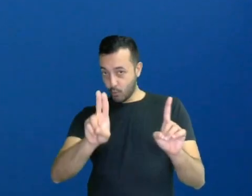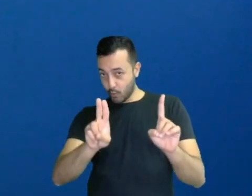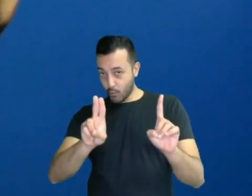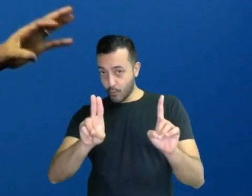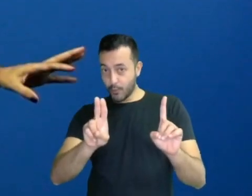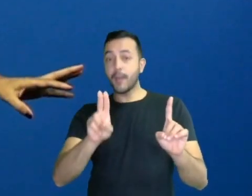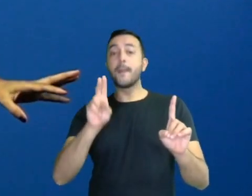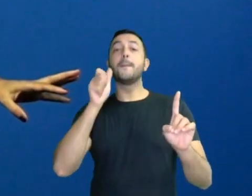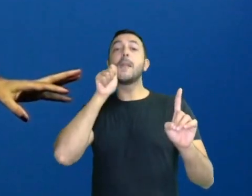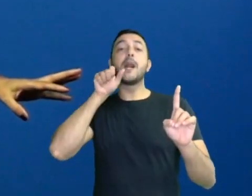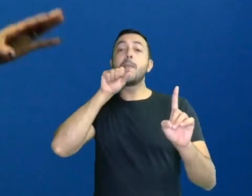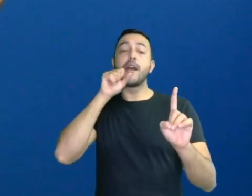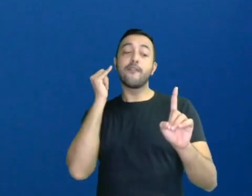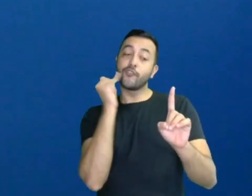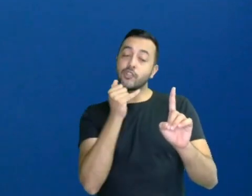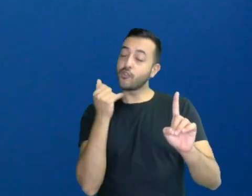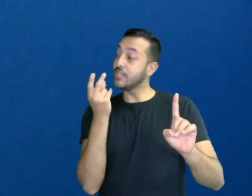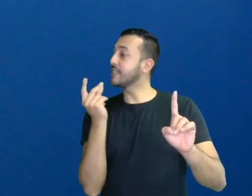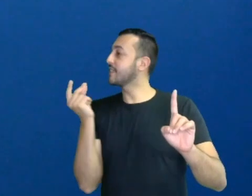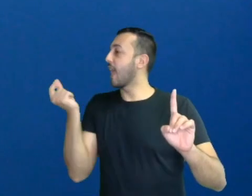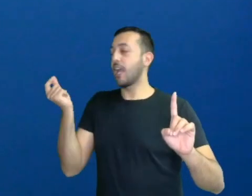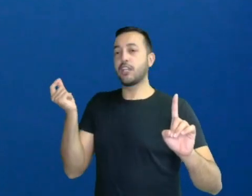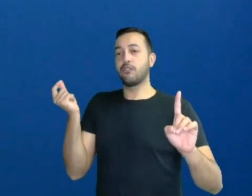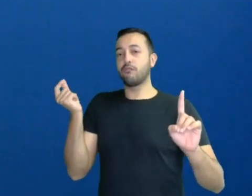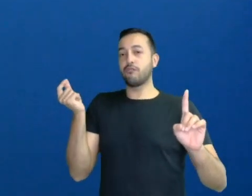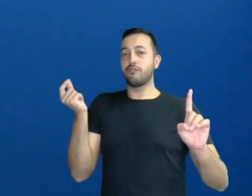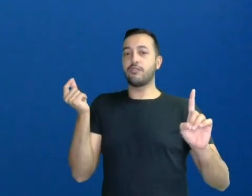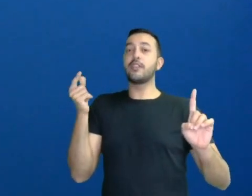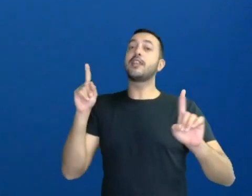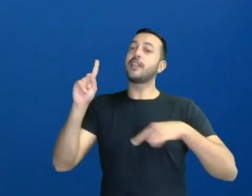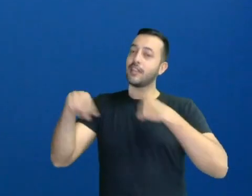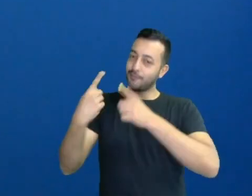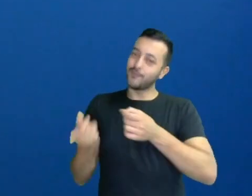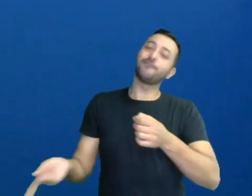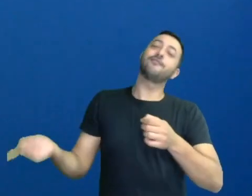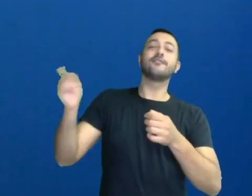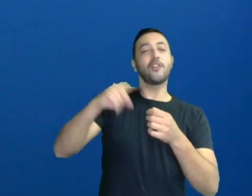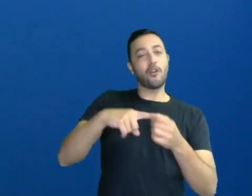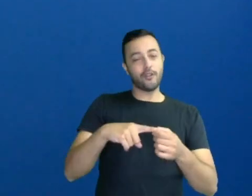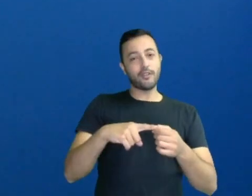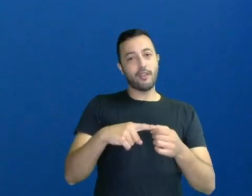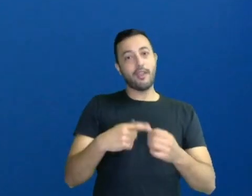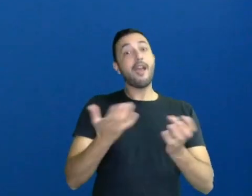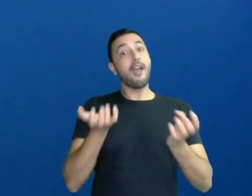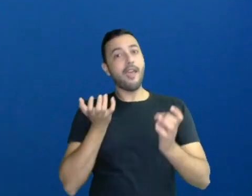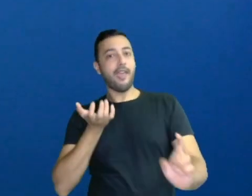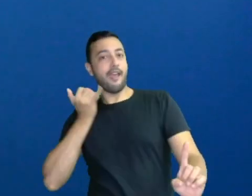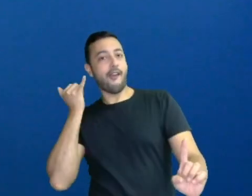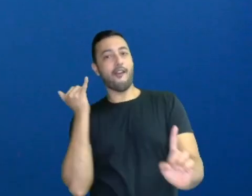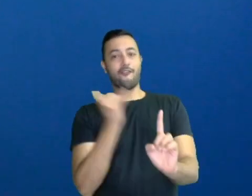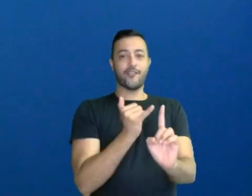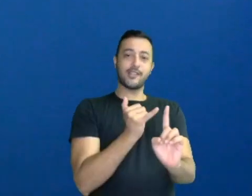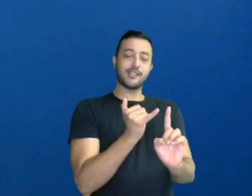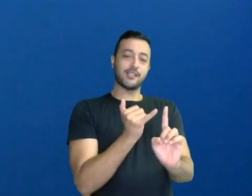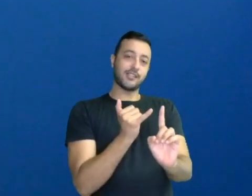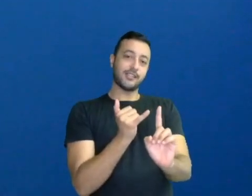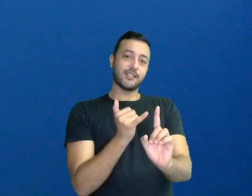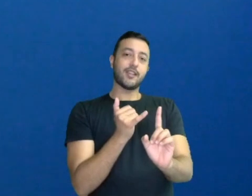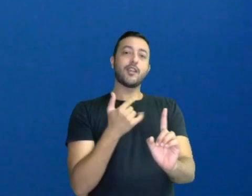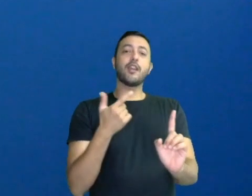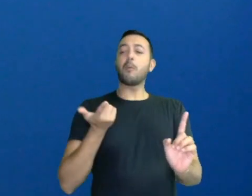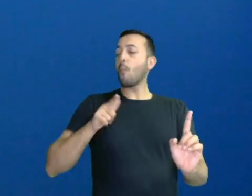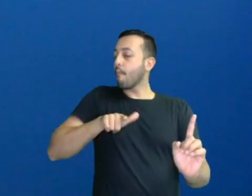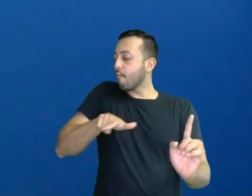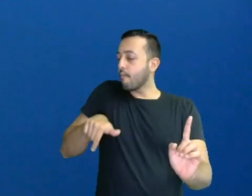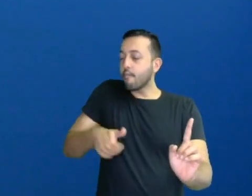que ela não está em casa mas que ela vai voltar logo a então ela queria dar uma informação ela queria informar a